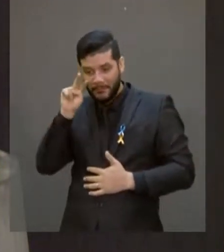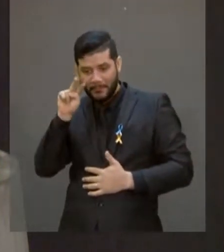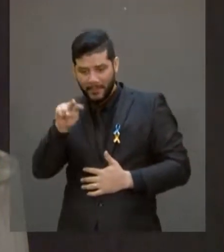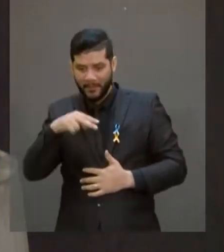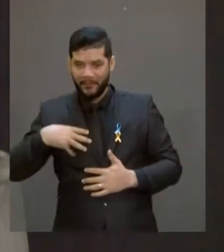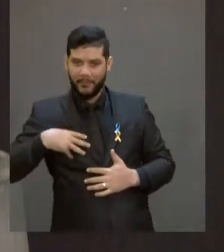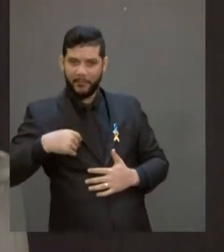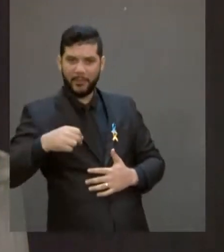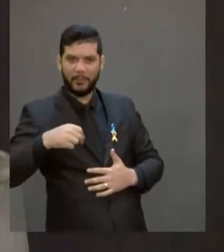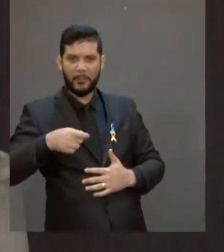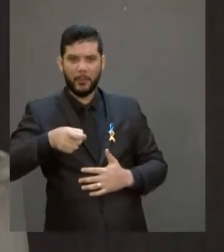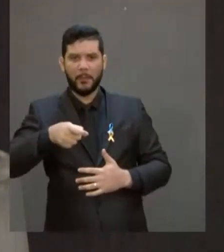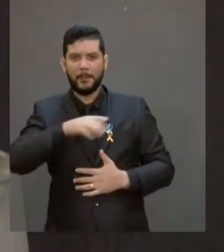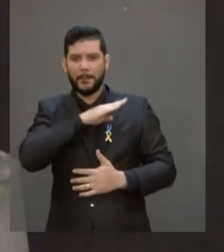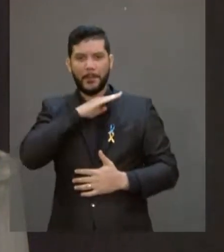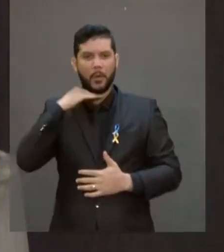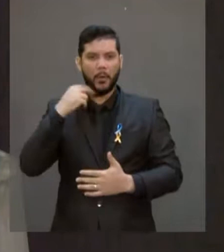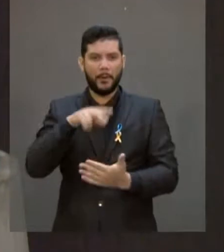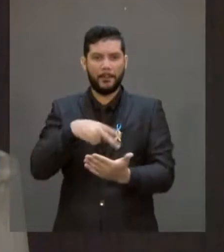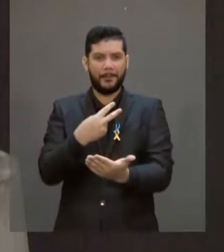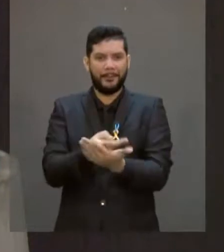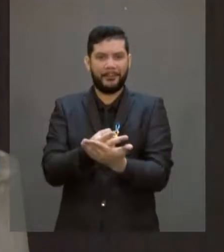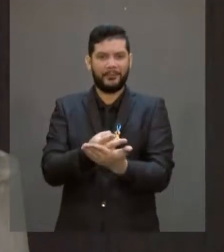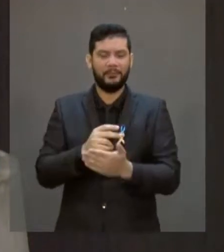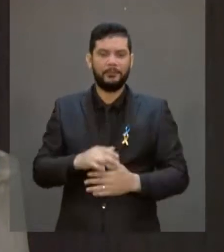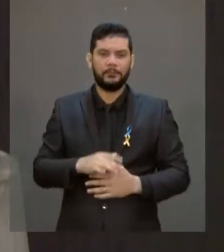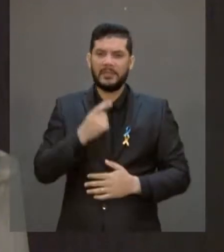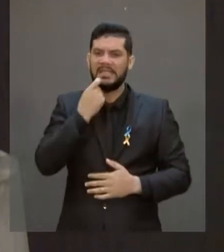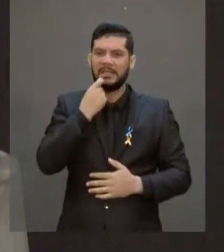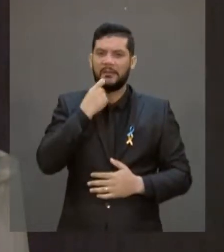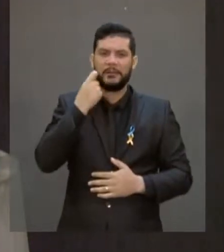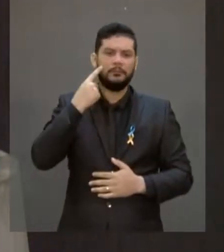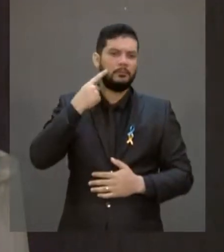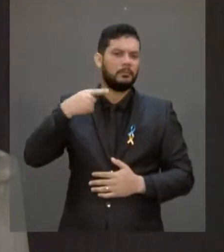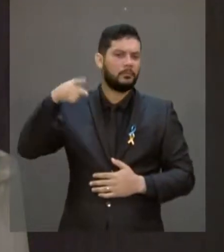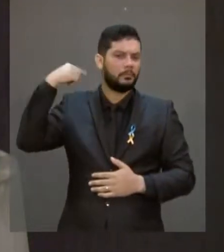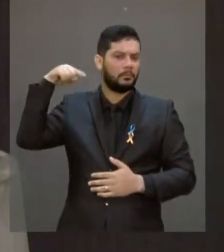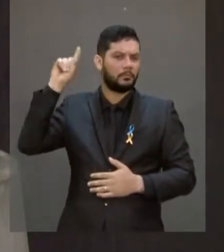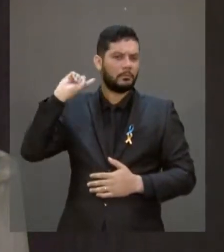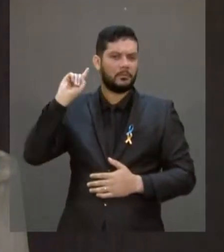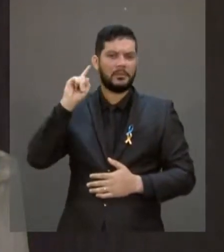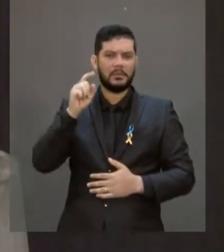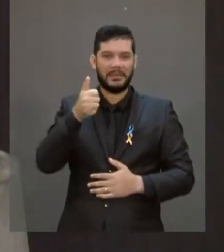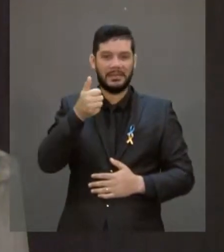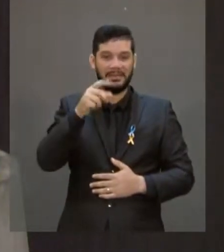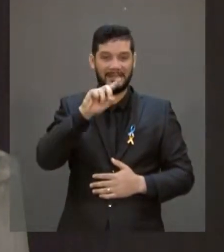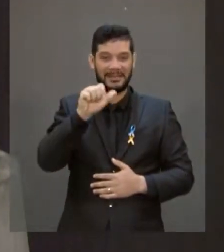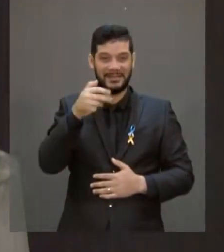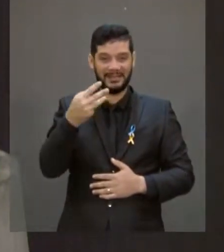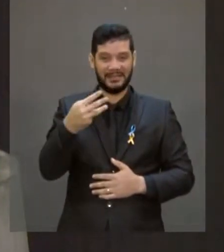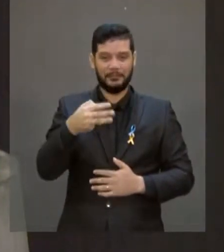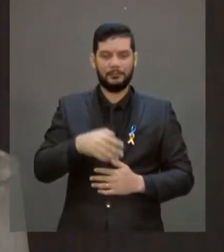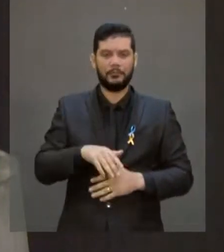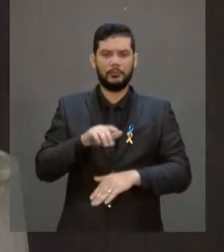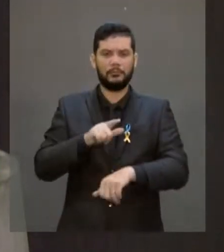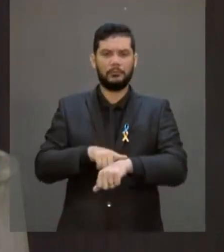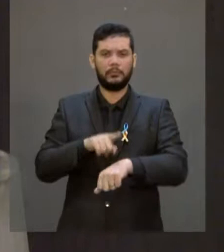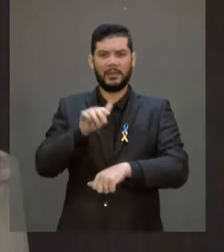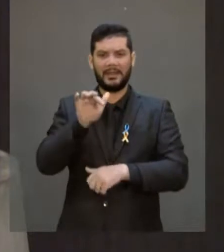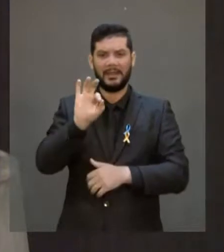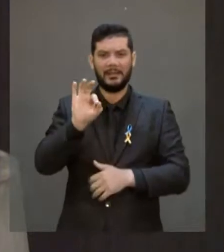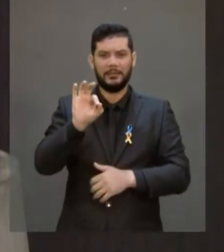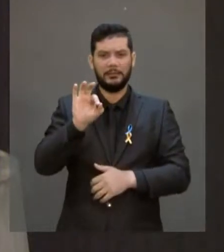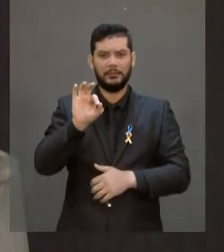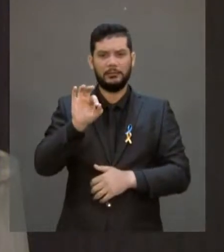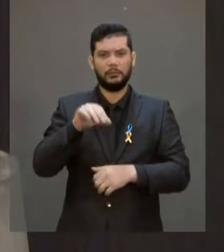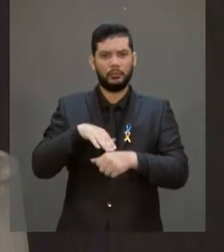Na noite de sexta-feira 13, último, às 10 da noite, no Vicente Pison,